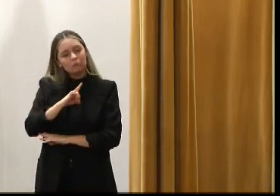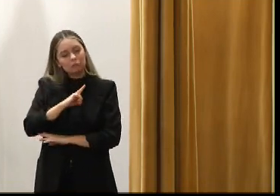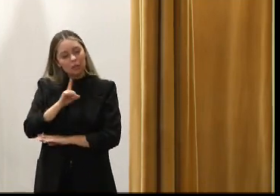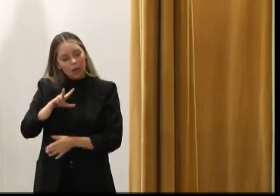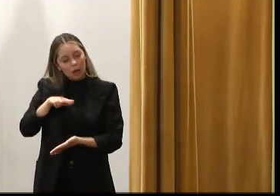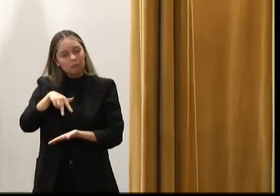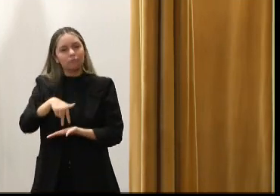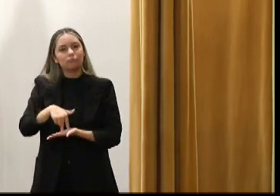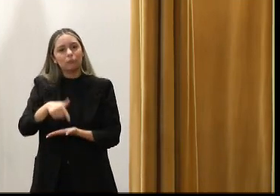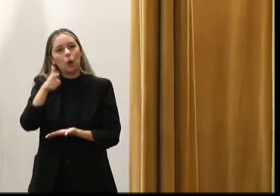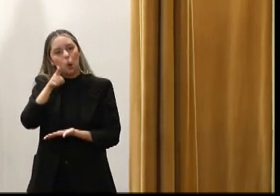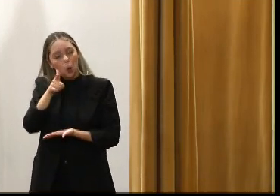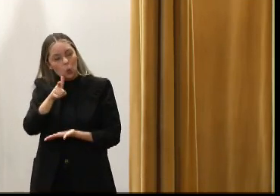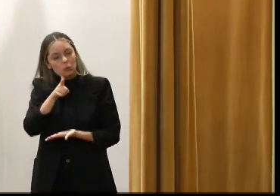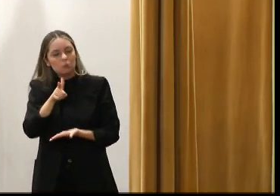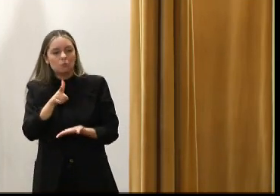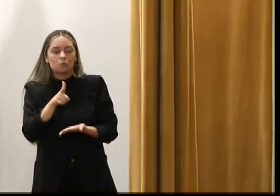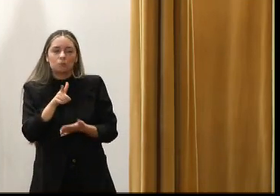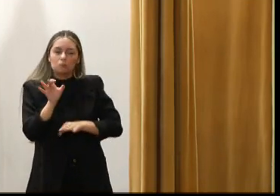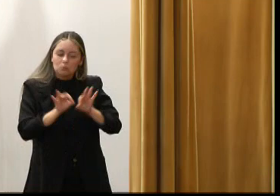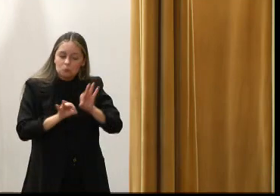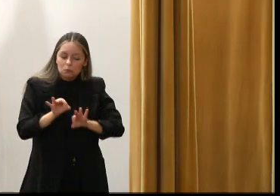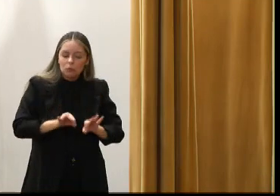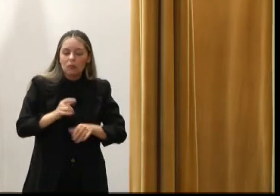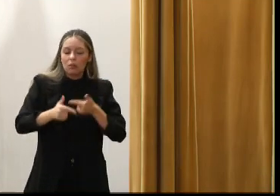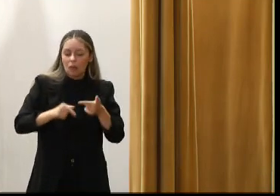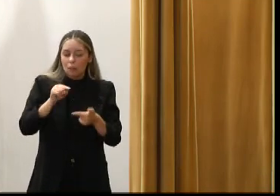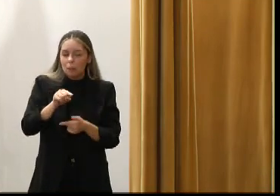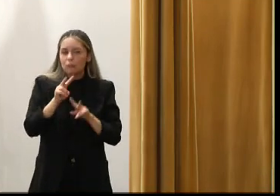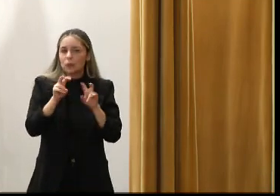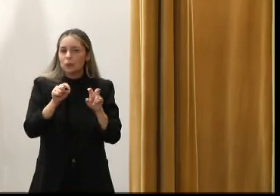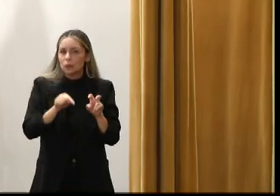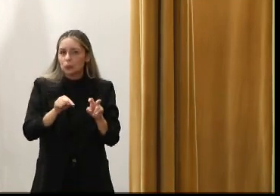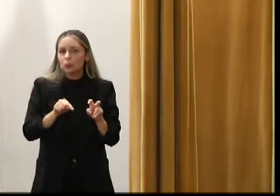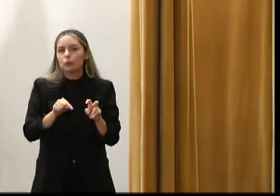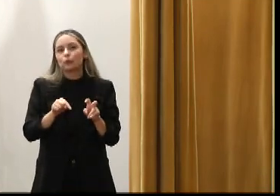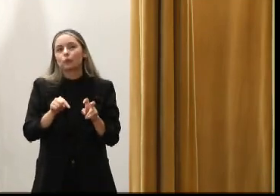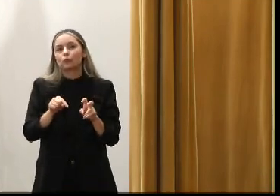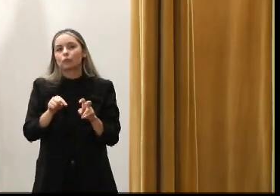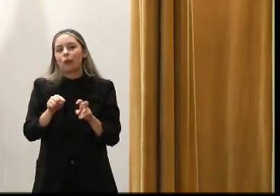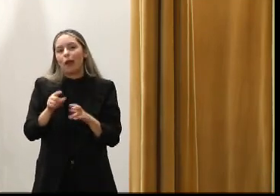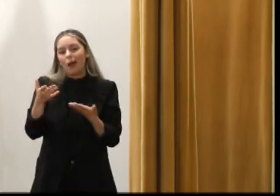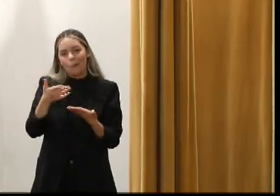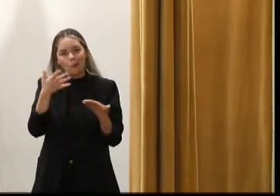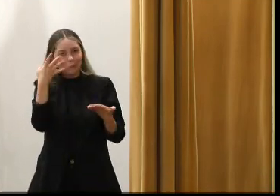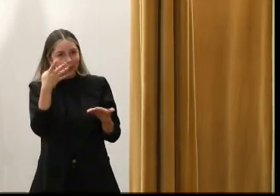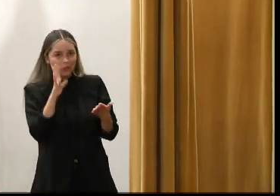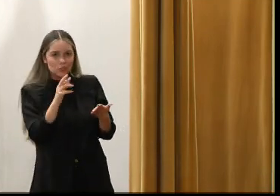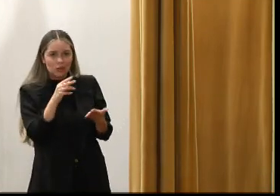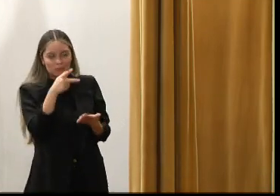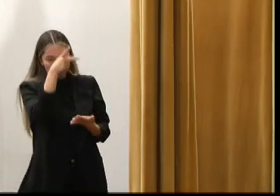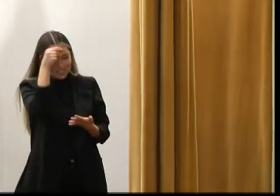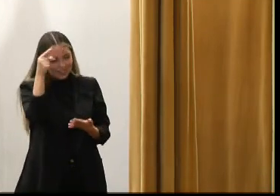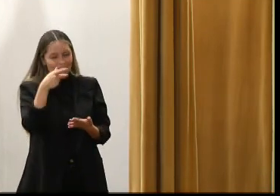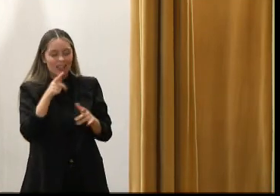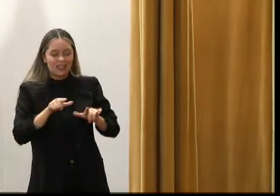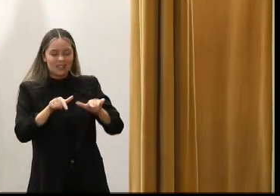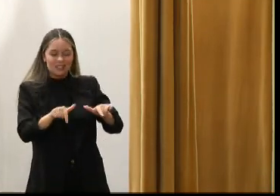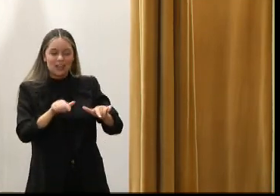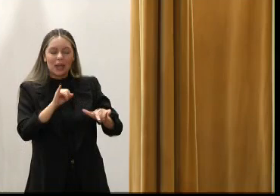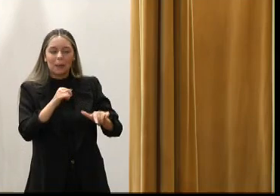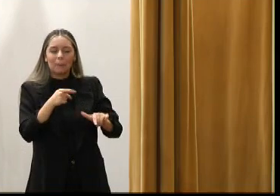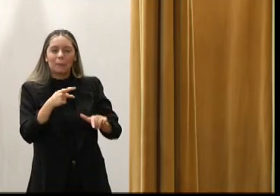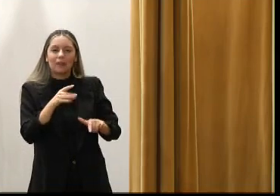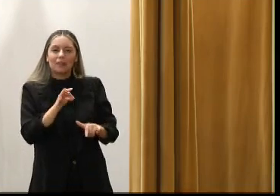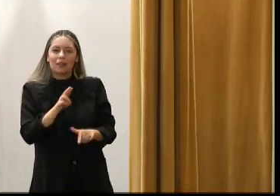Alegre tem tomado a iniciativa de trabalhar nisso, seja agora no que o prefeito falou da certificação sustentável IPTU verde, que